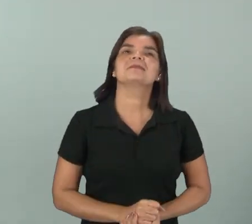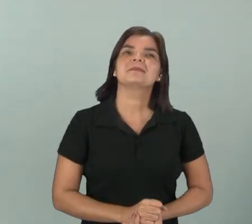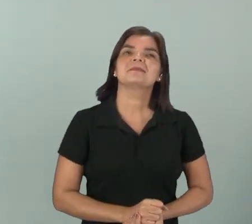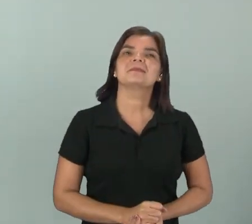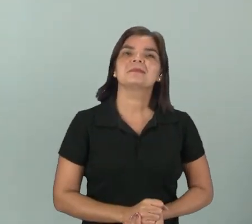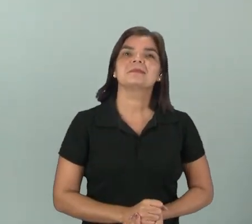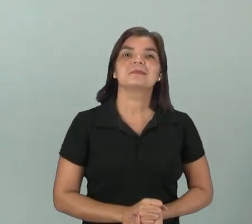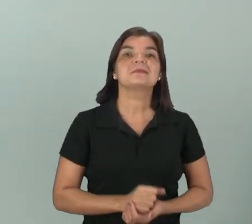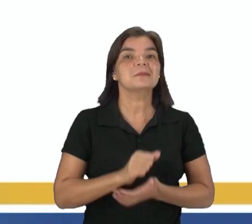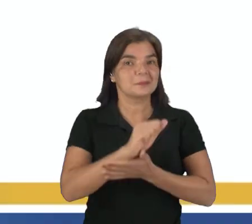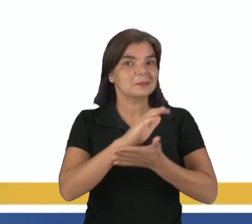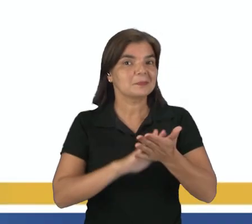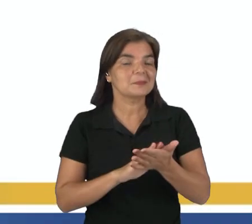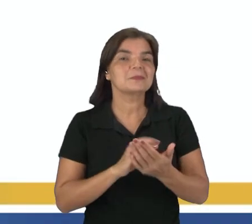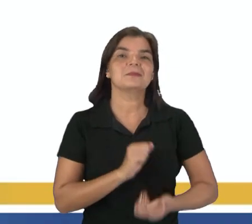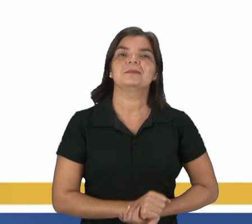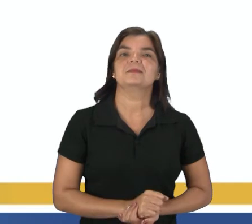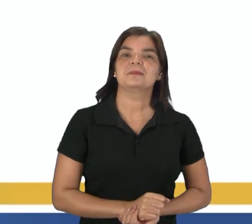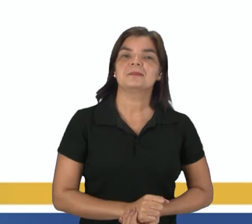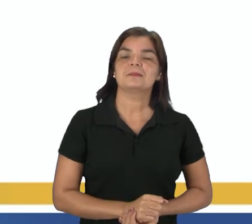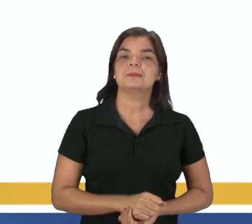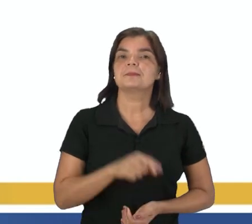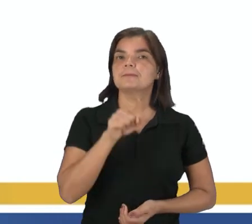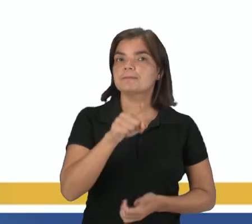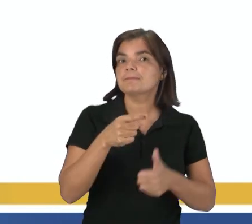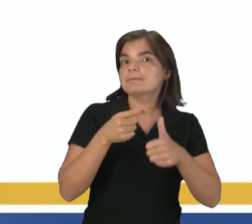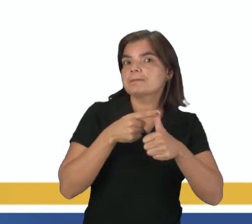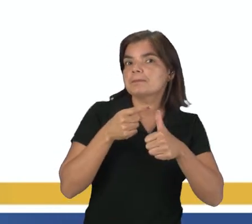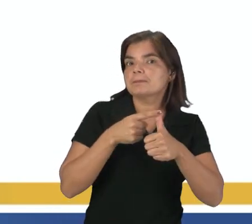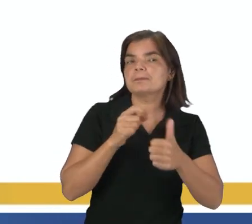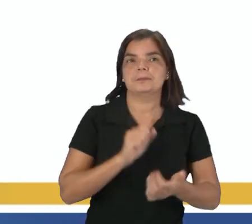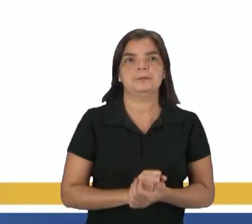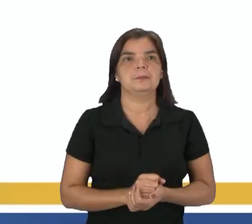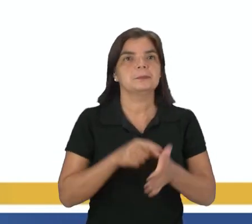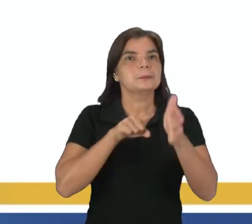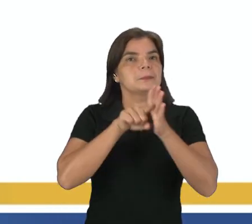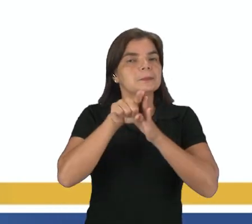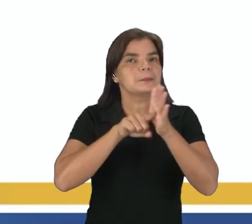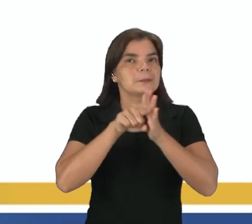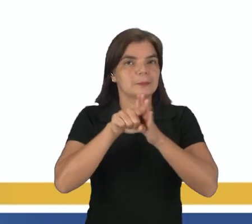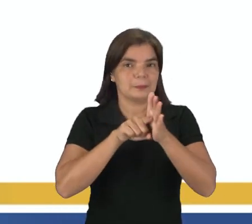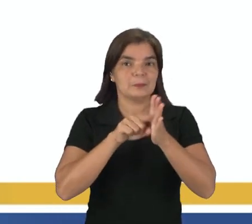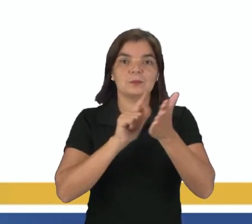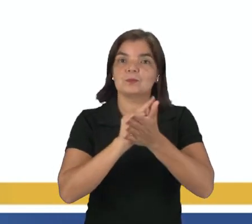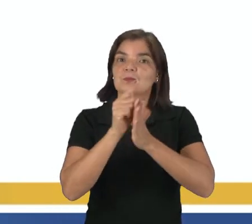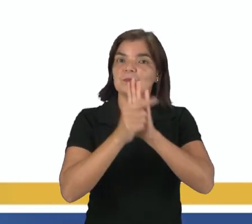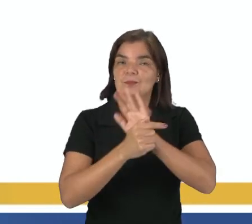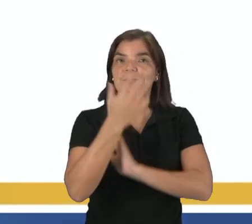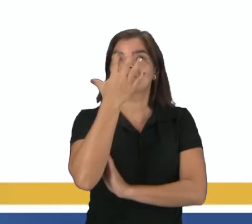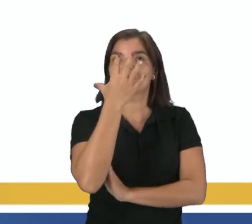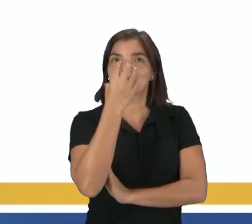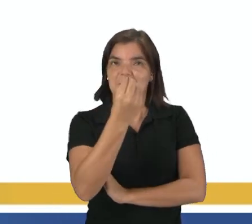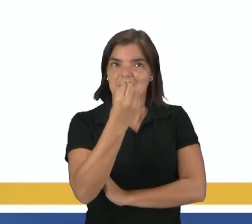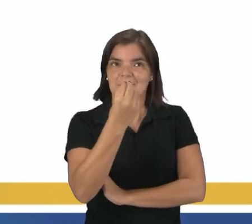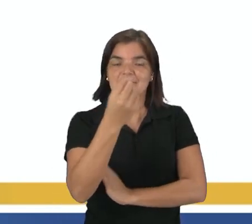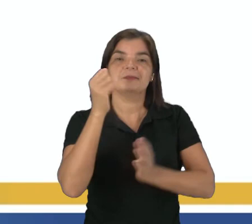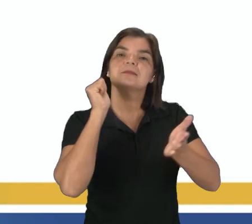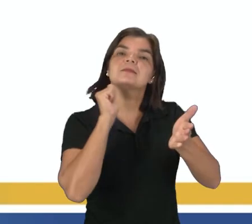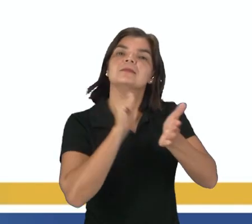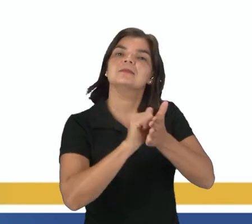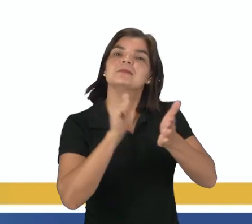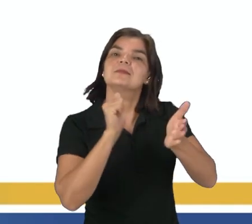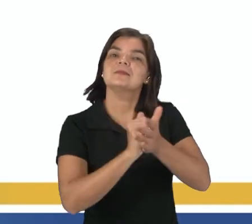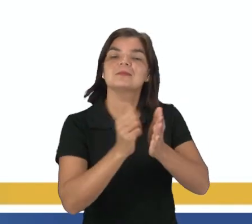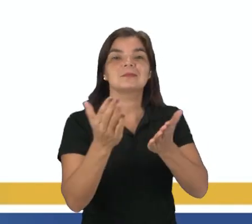vamos para o nosso exercitando? Você vai fazer o quê, gente? Você vai pesquisar o que é o gênero